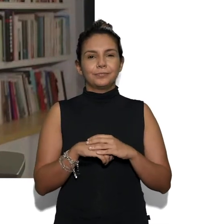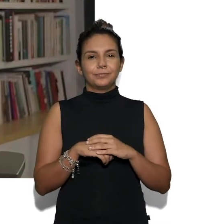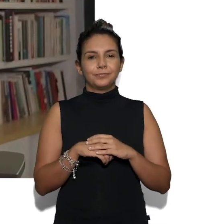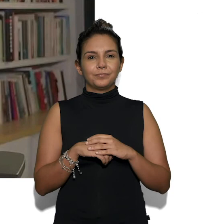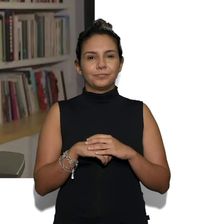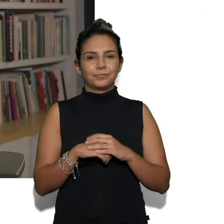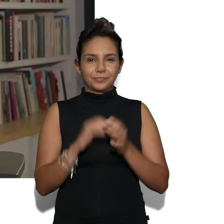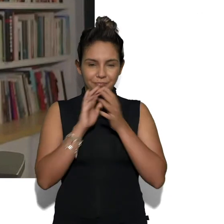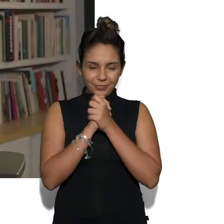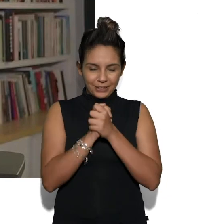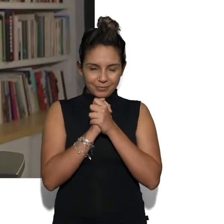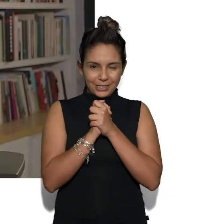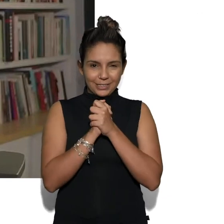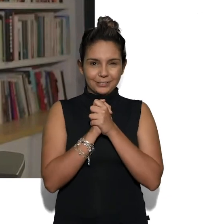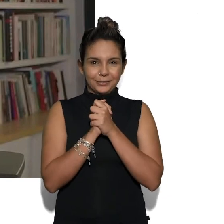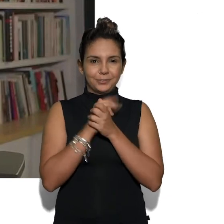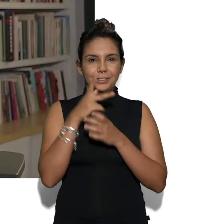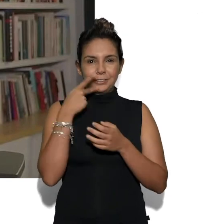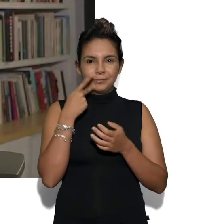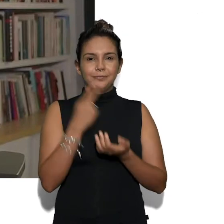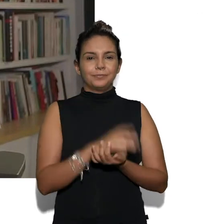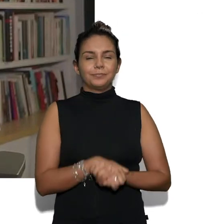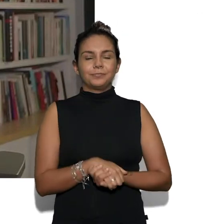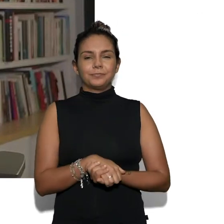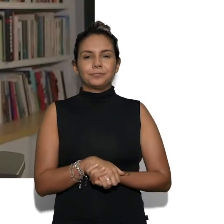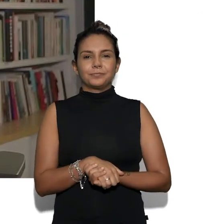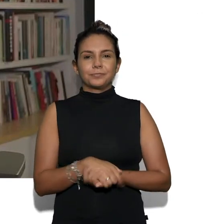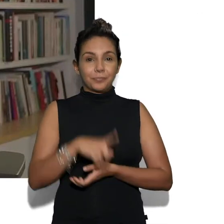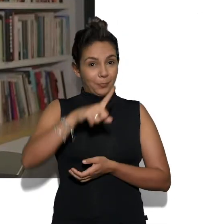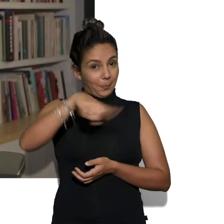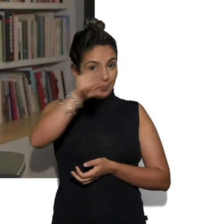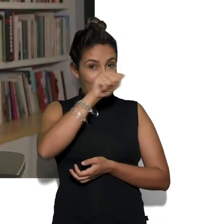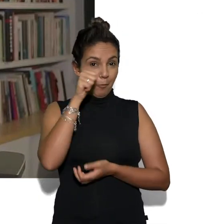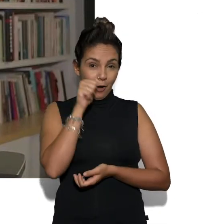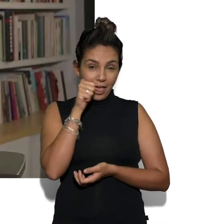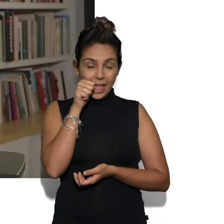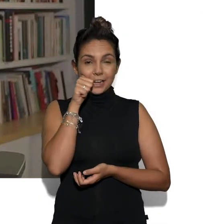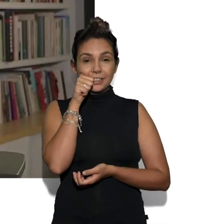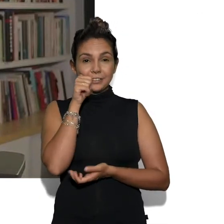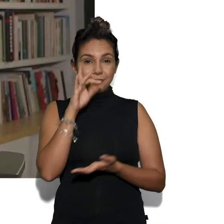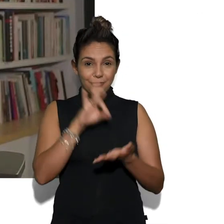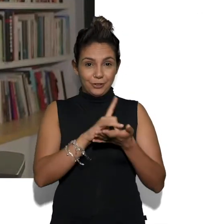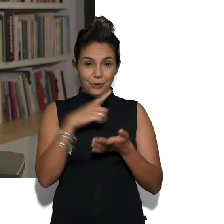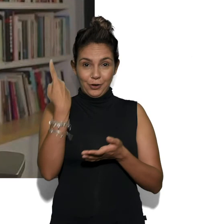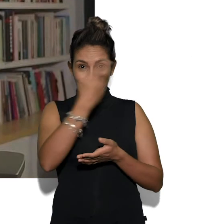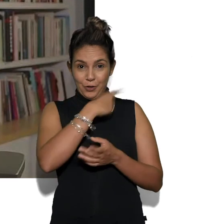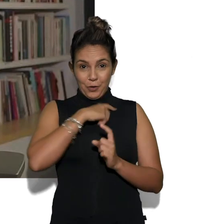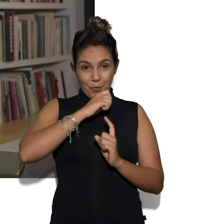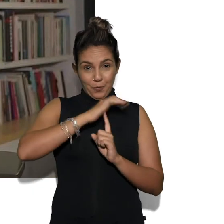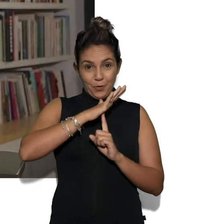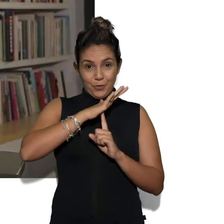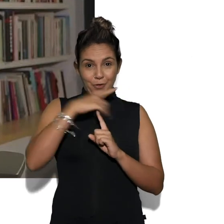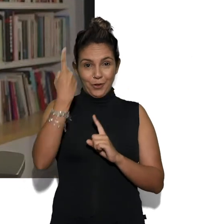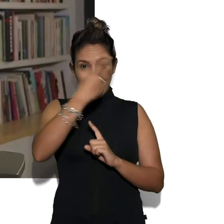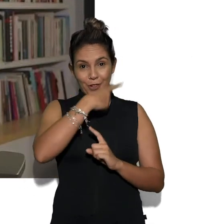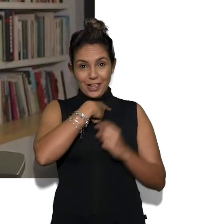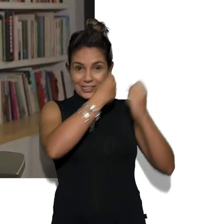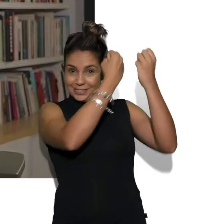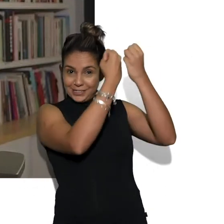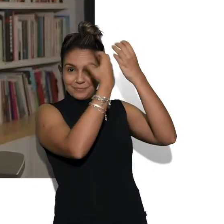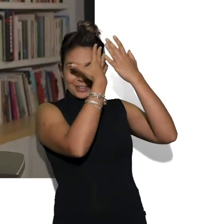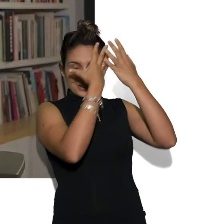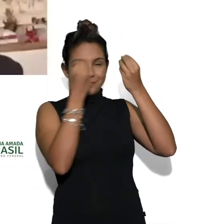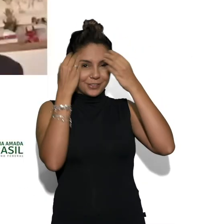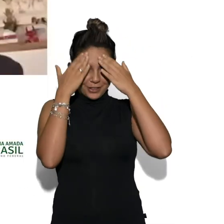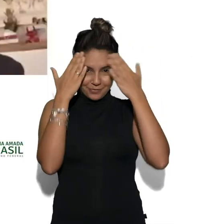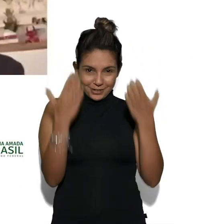encerra dando os parabéns, dizendo que elas são, de fato, o nosso motor, a nossa inspiração.